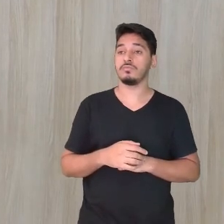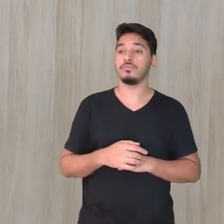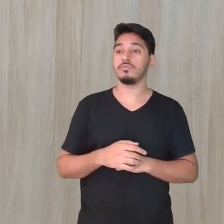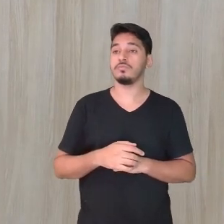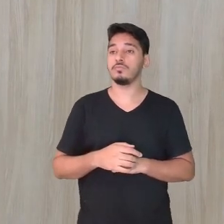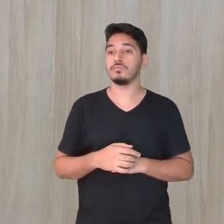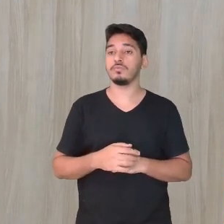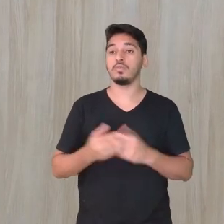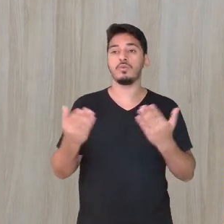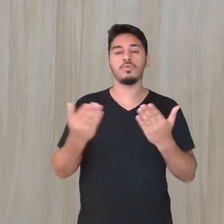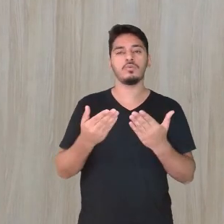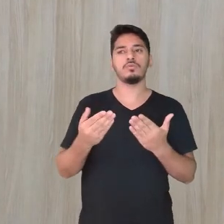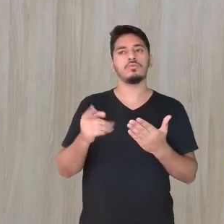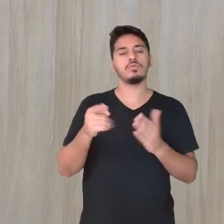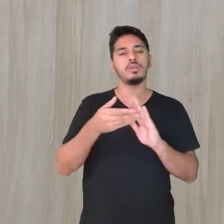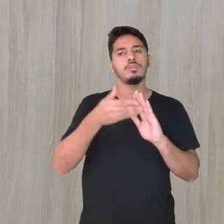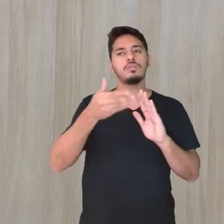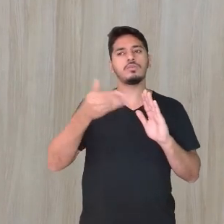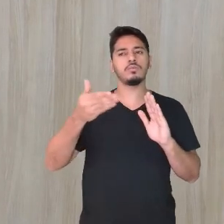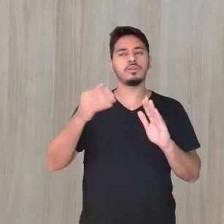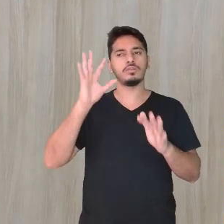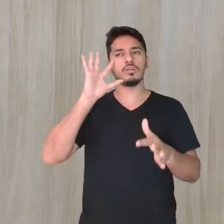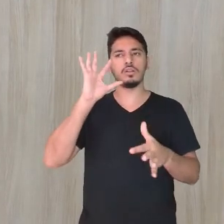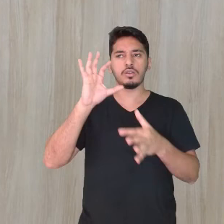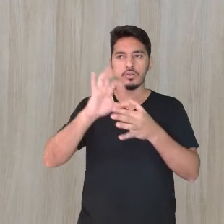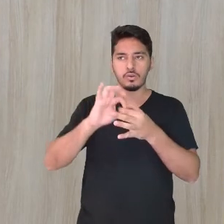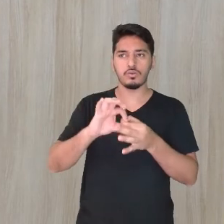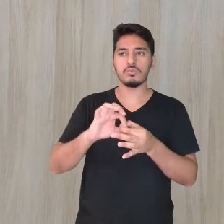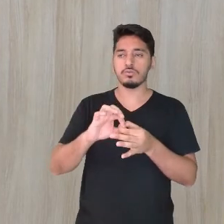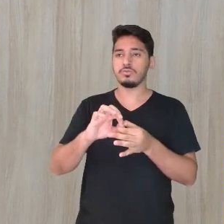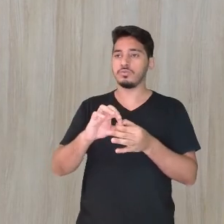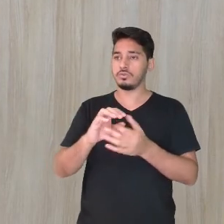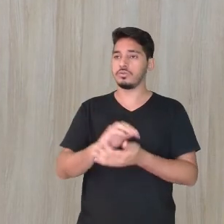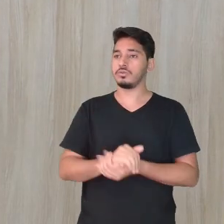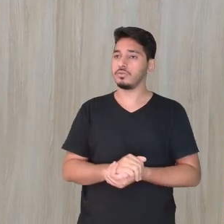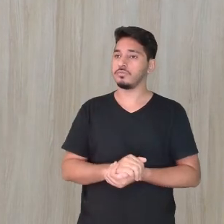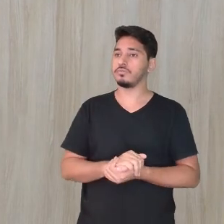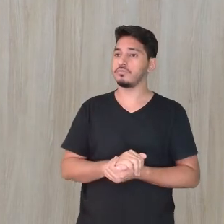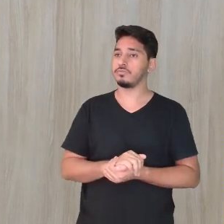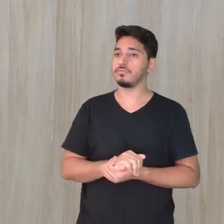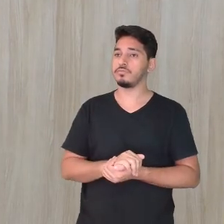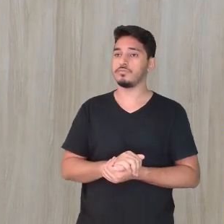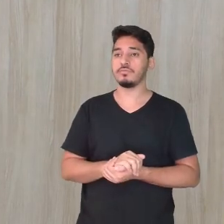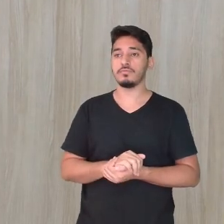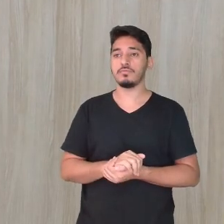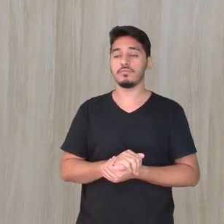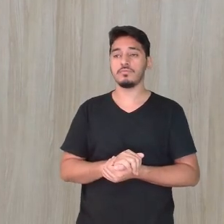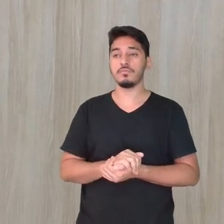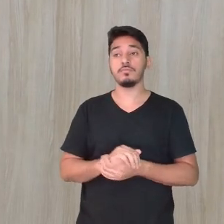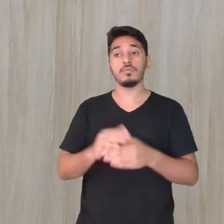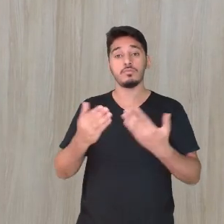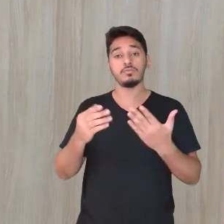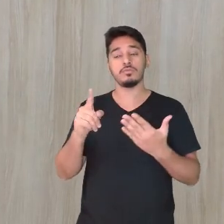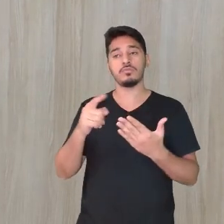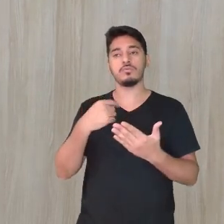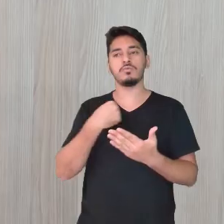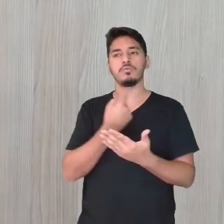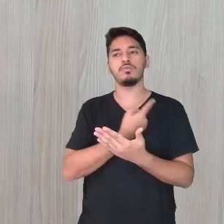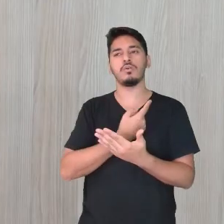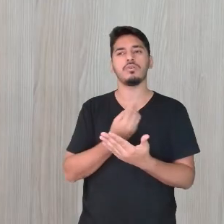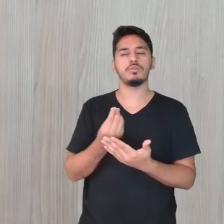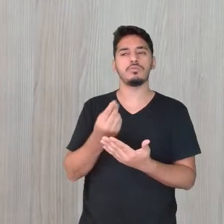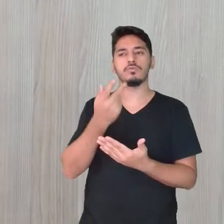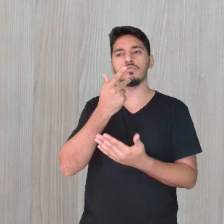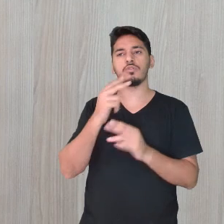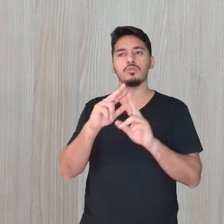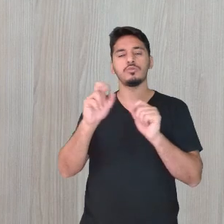Hoje a gente trabalhou a parte sequência lógica envolvendo a parte algébrica, não é isso aí? Quando a gente